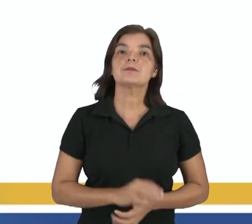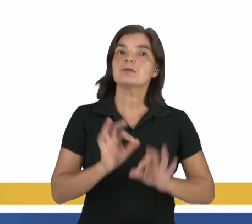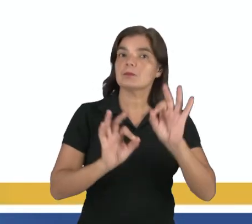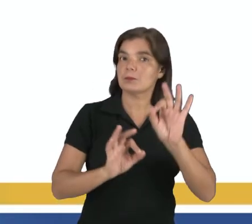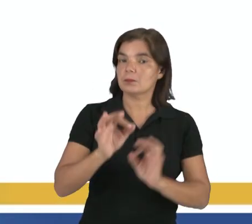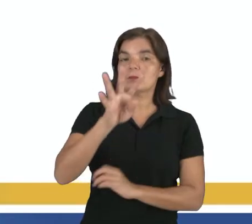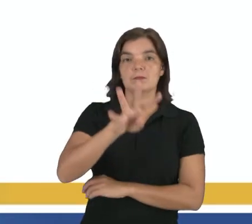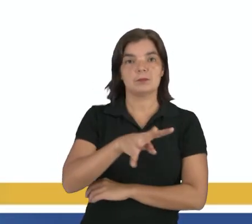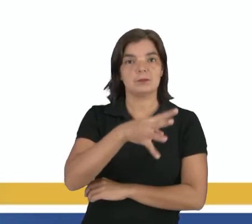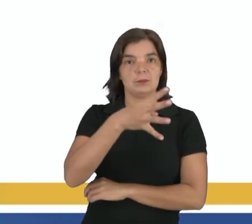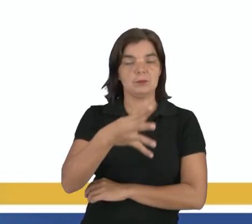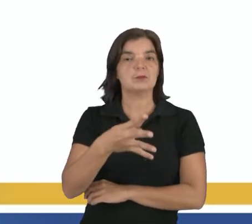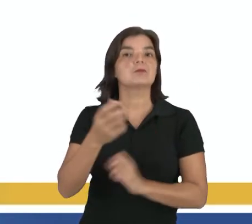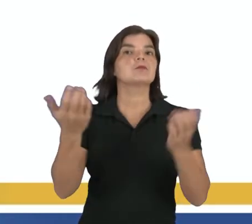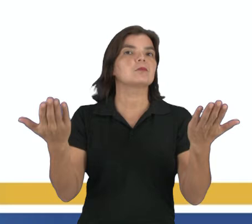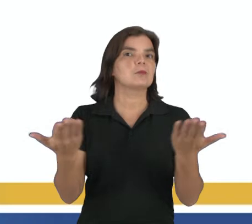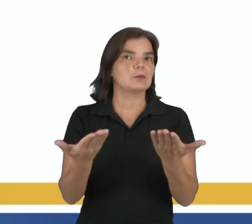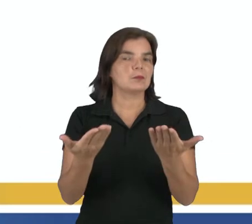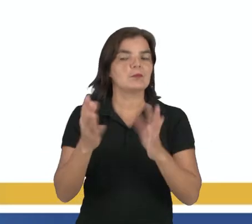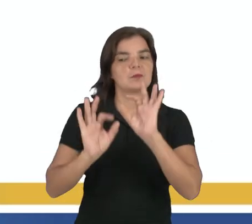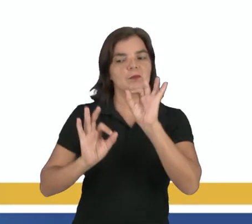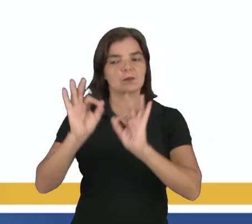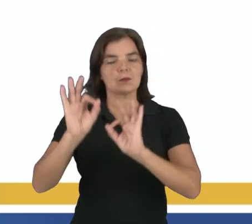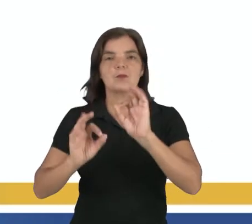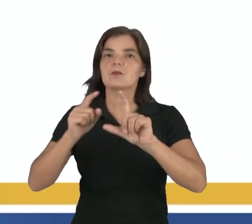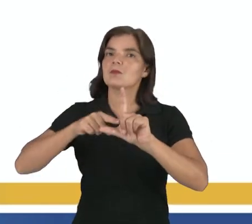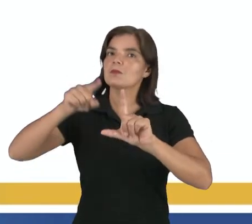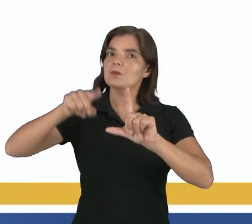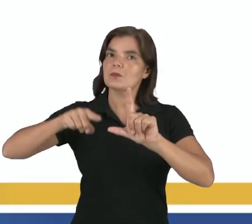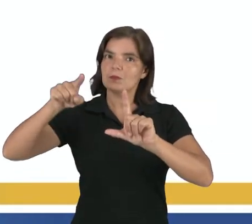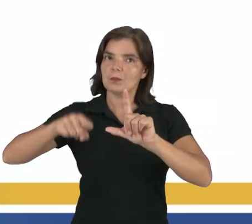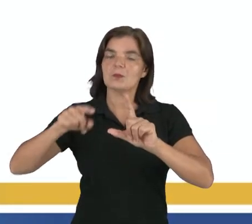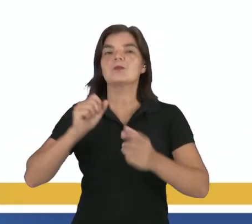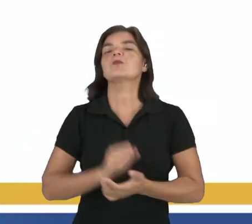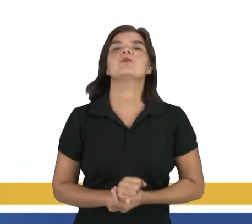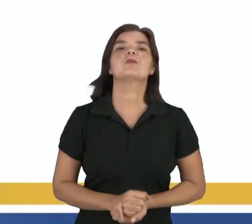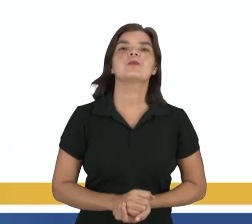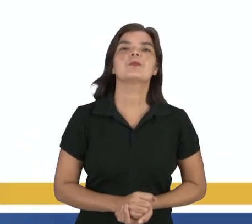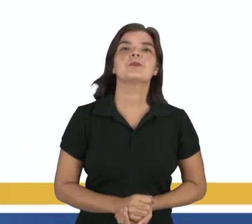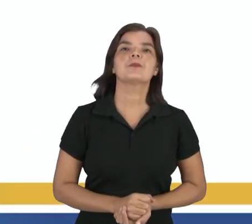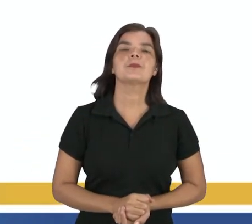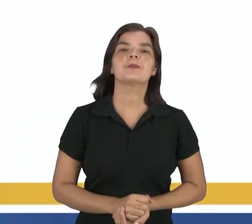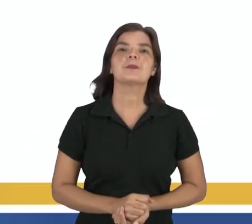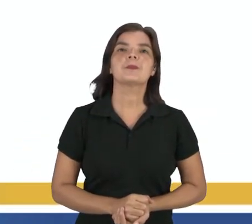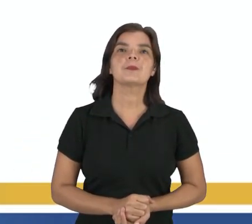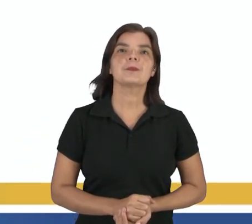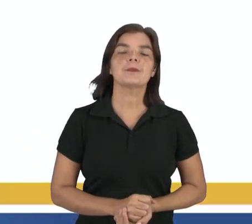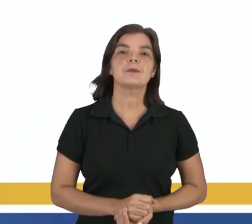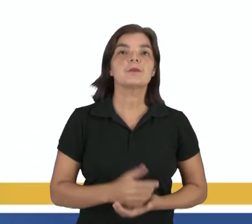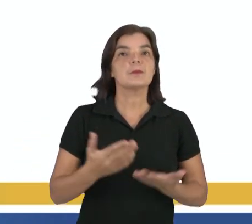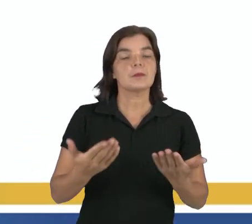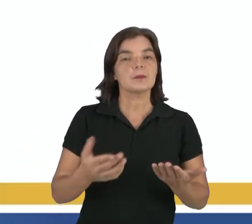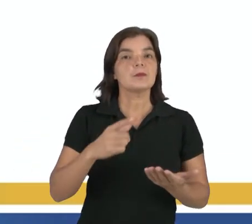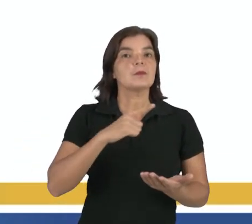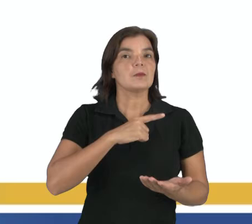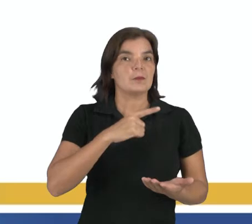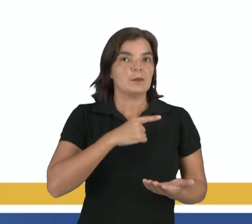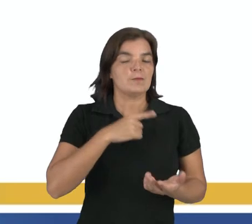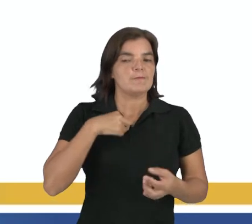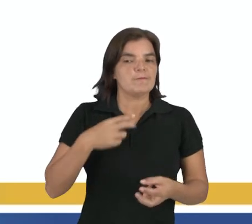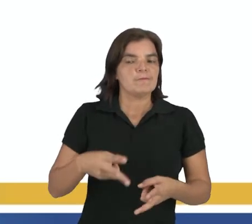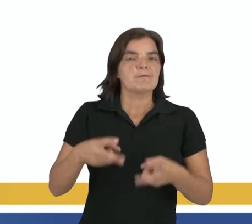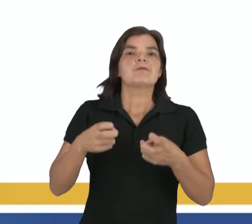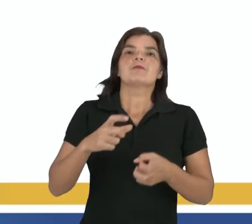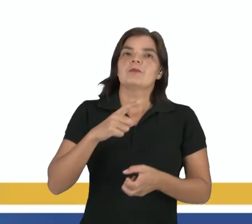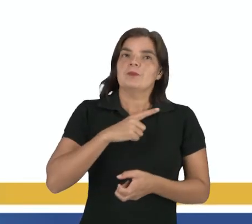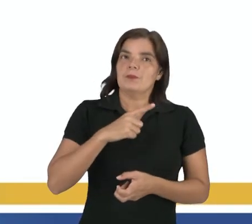Feita agora a tabela, nós podemos construir o gráfico de barra. Então, acompanhe comigo a construção. Então, nesse caso, vocês vão